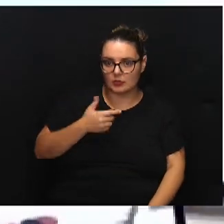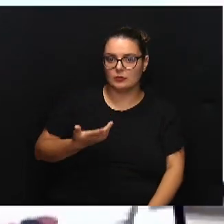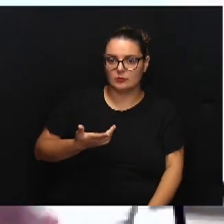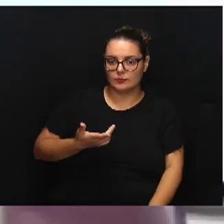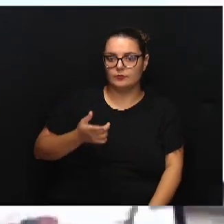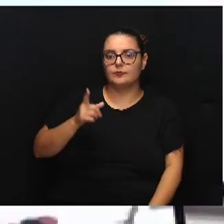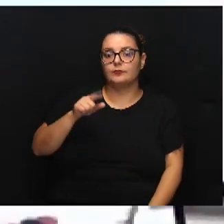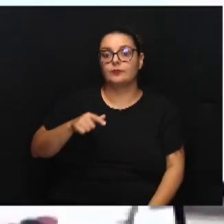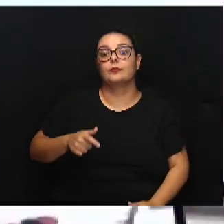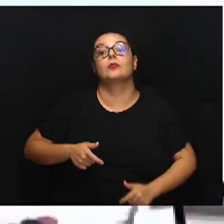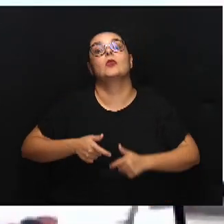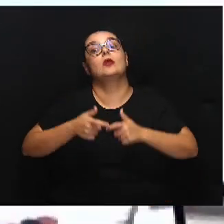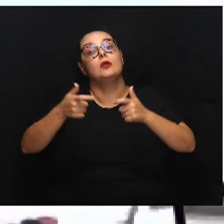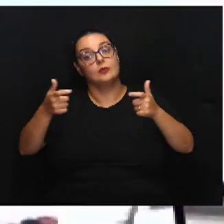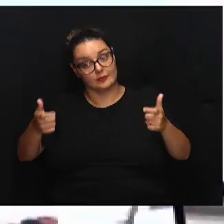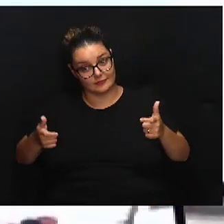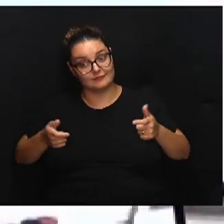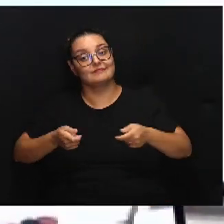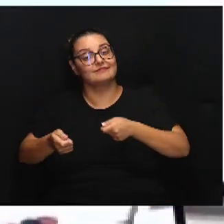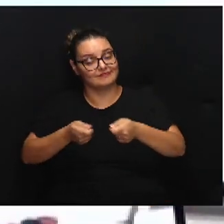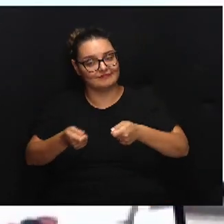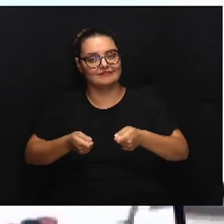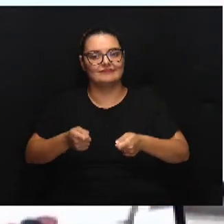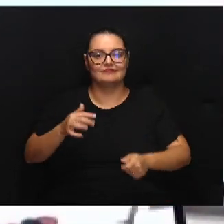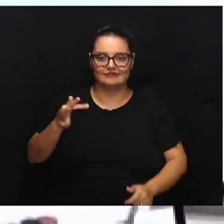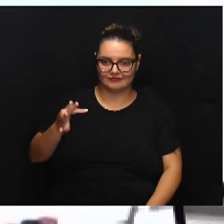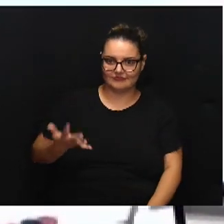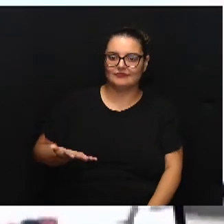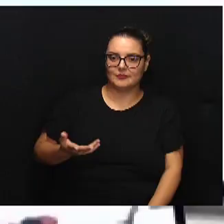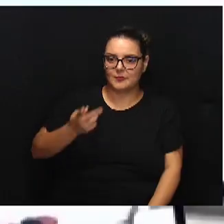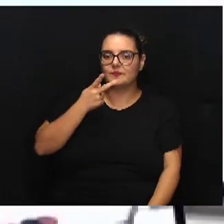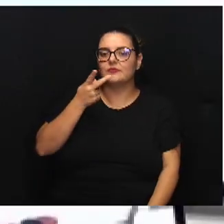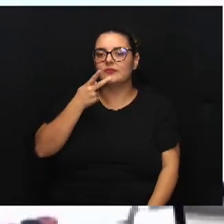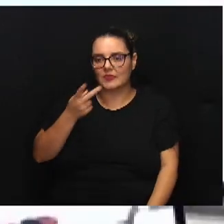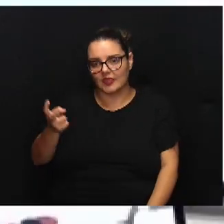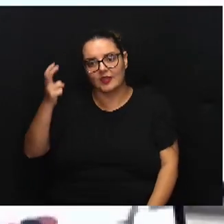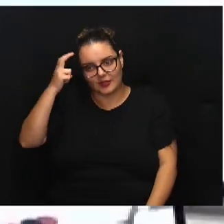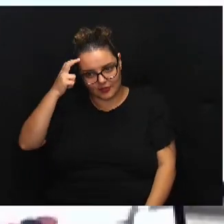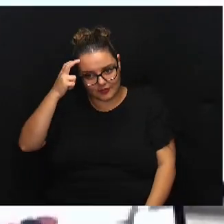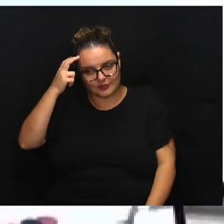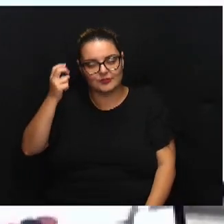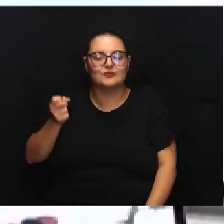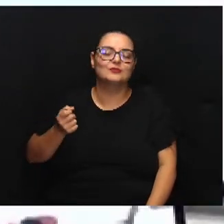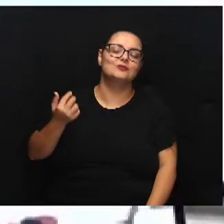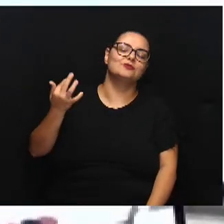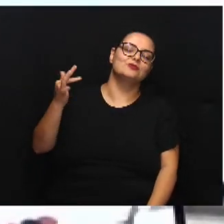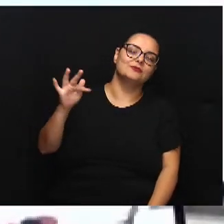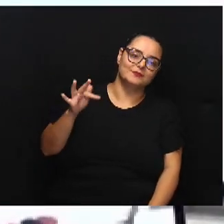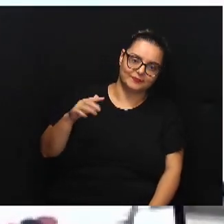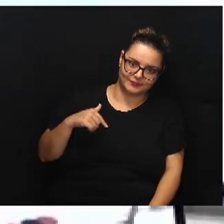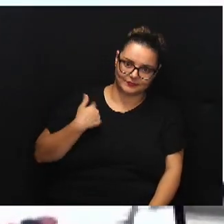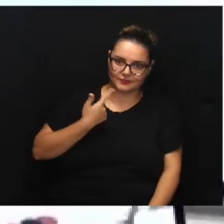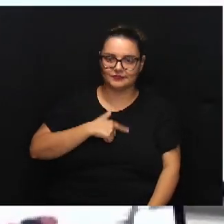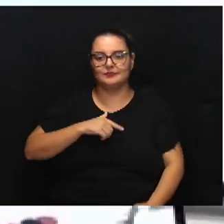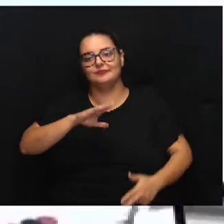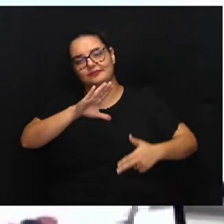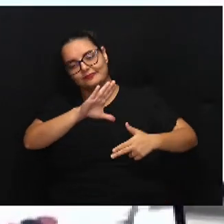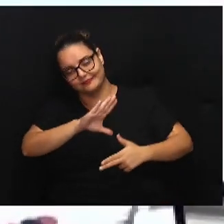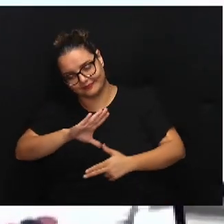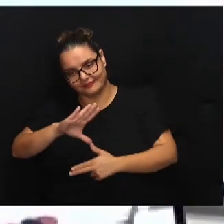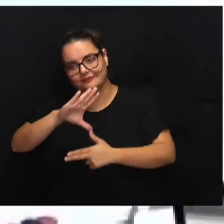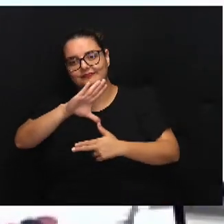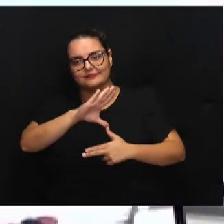uma grande parte do controle dessa dor. Então, vamos falar da cultura da dor, né? Então, nós somos latinos,